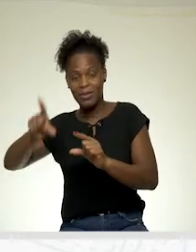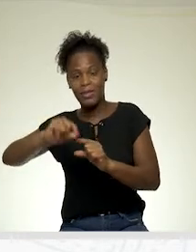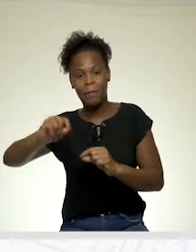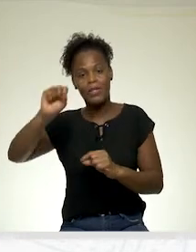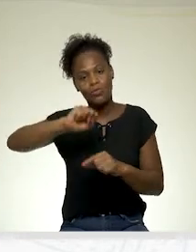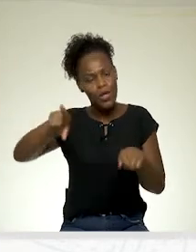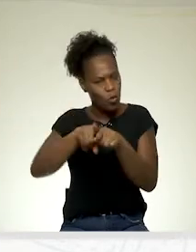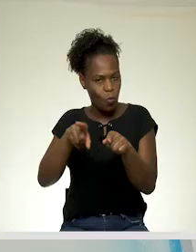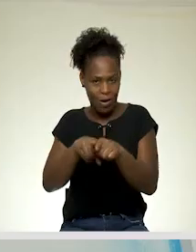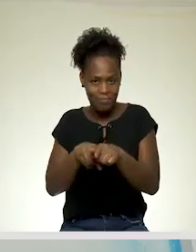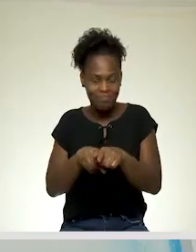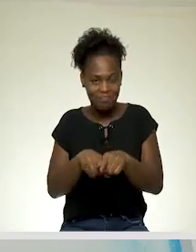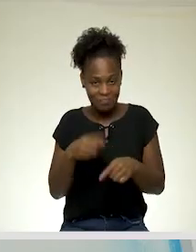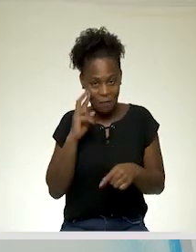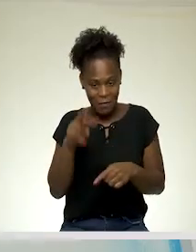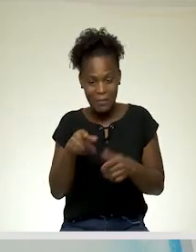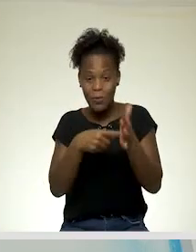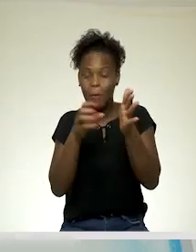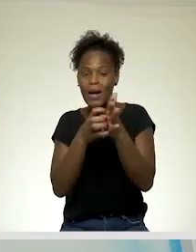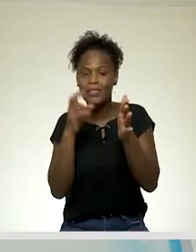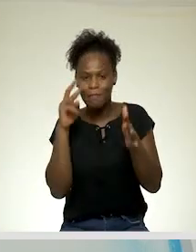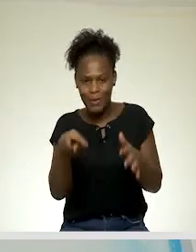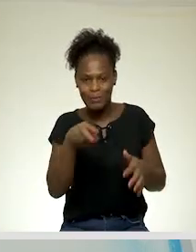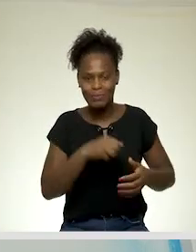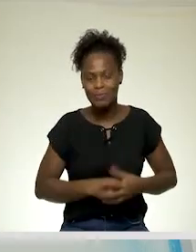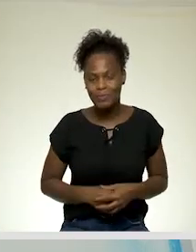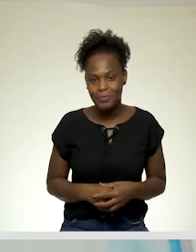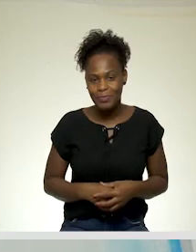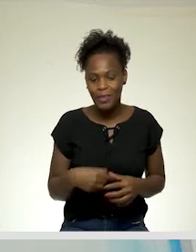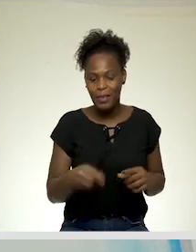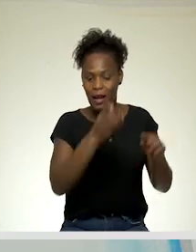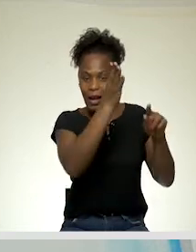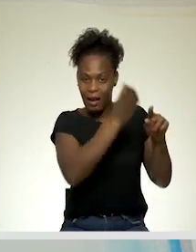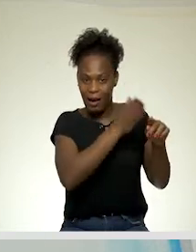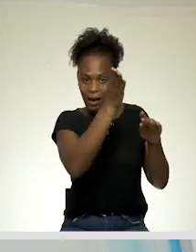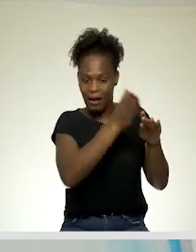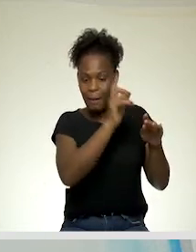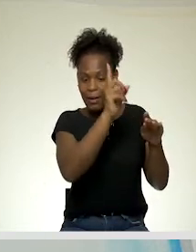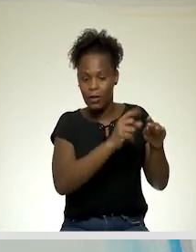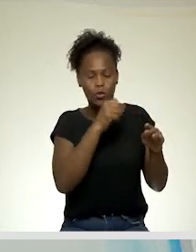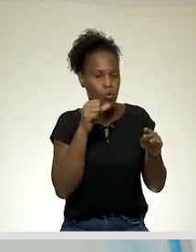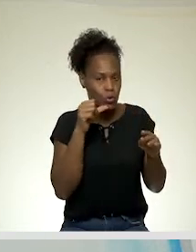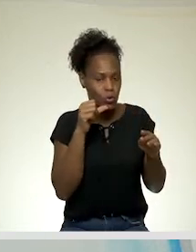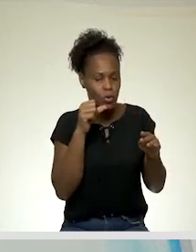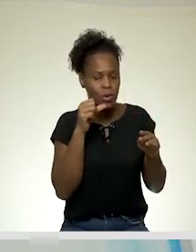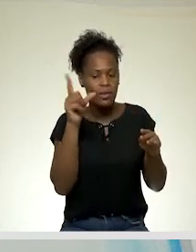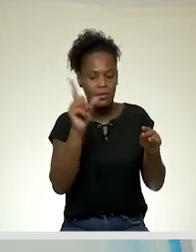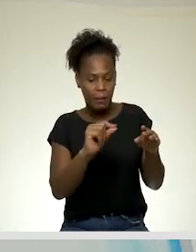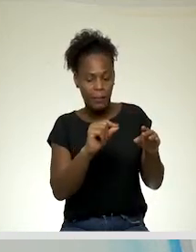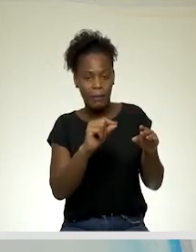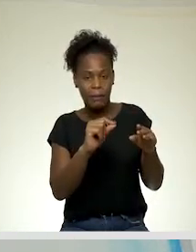geometricamente iguais. Vamos ver? Nós temos aqui lado desse primeiro triângulo azul